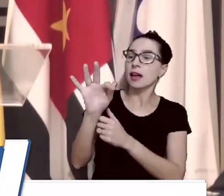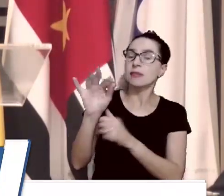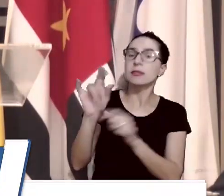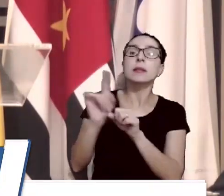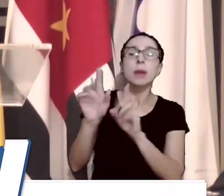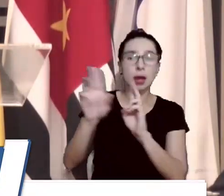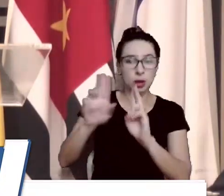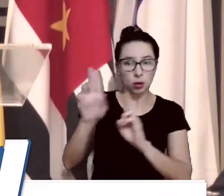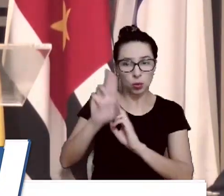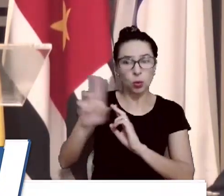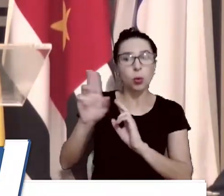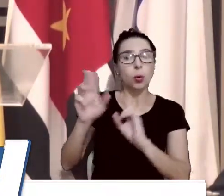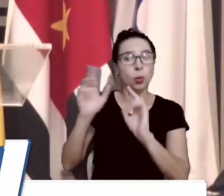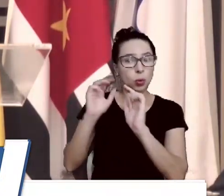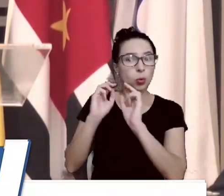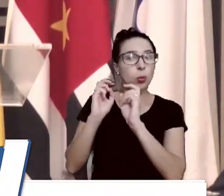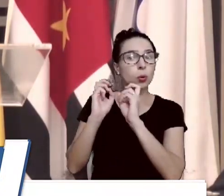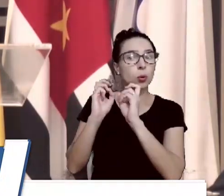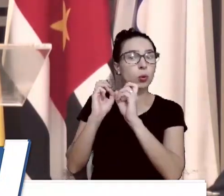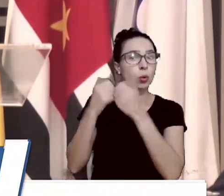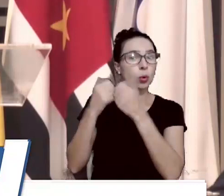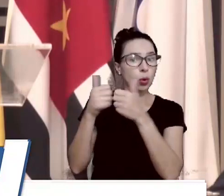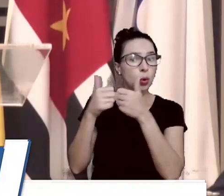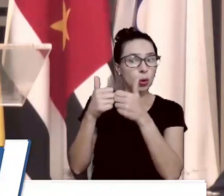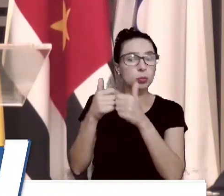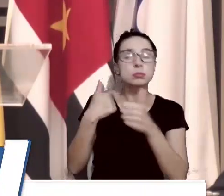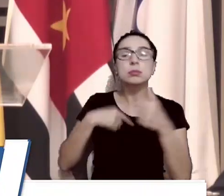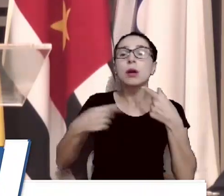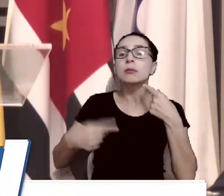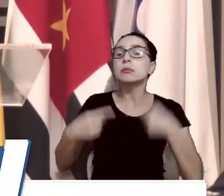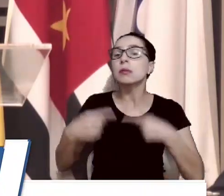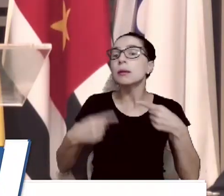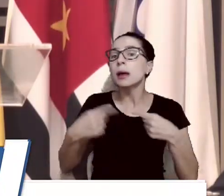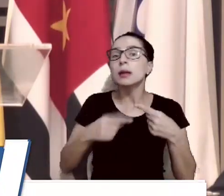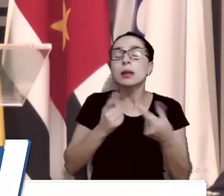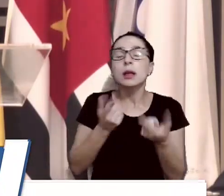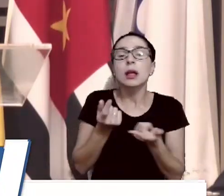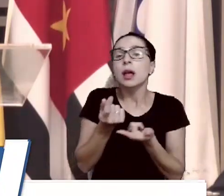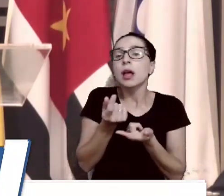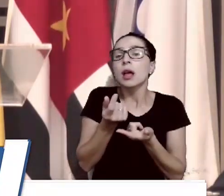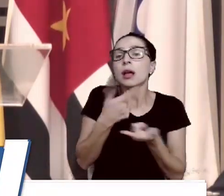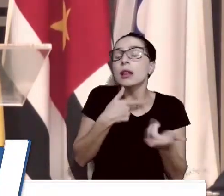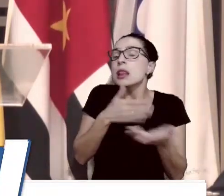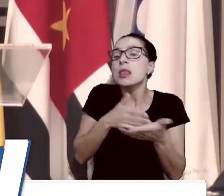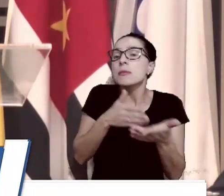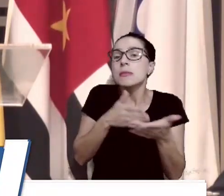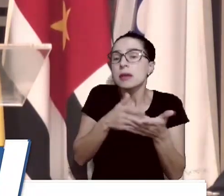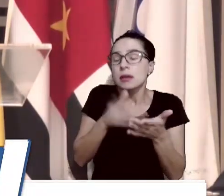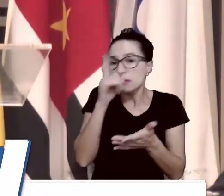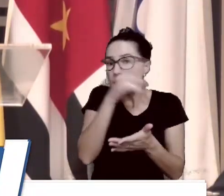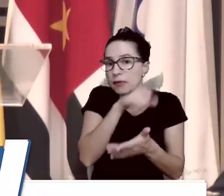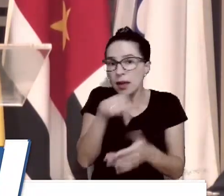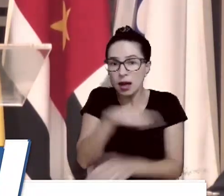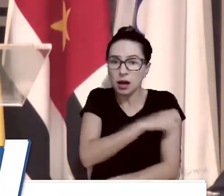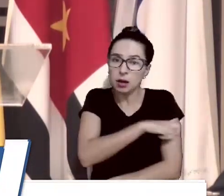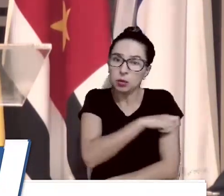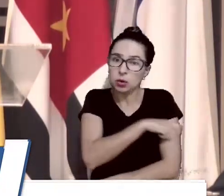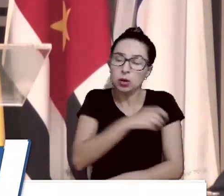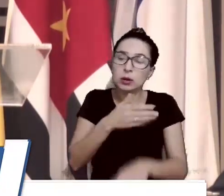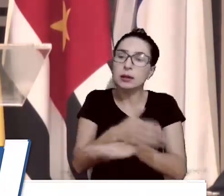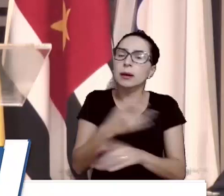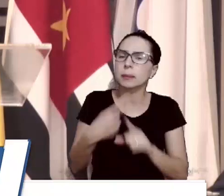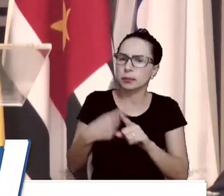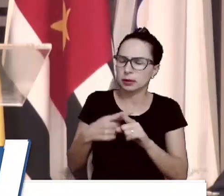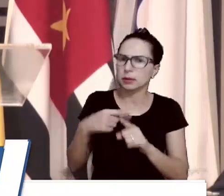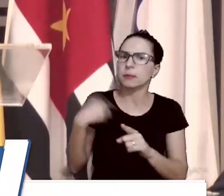transporte público. E é necessário que a gente discuta as condições limitadas do transporte público para o estudante na nossa cidade. Porque, por mais que a gente